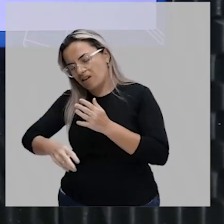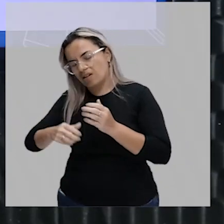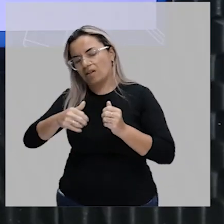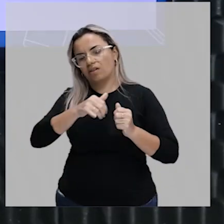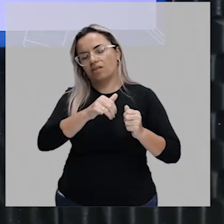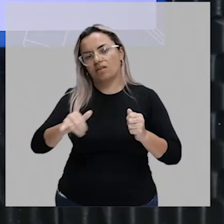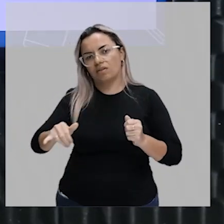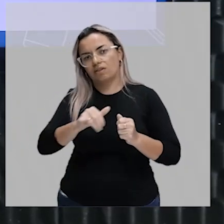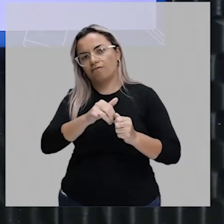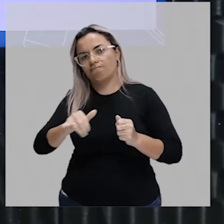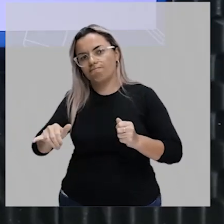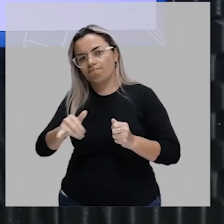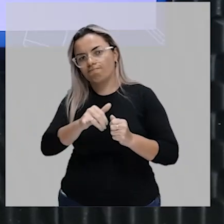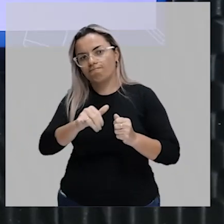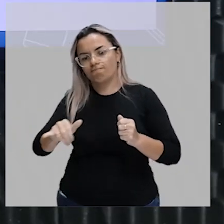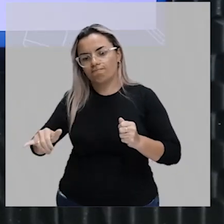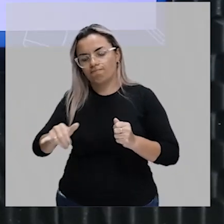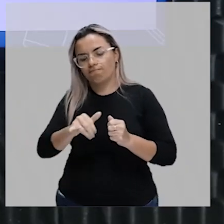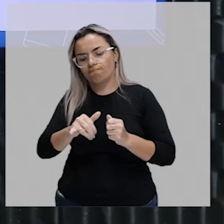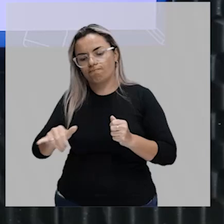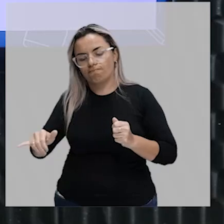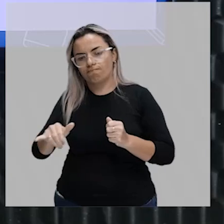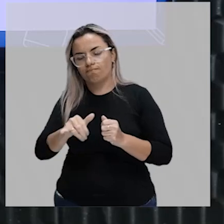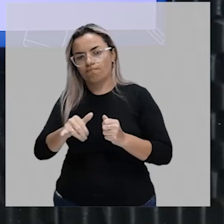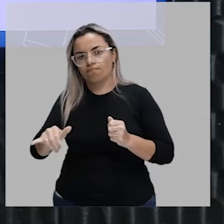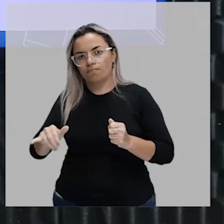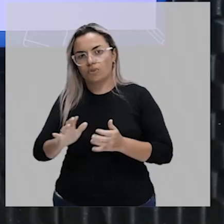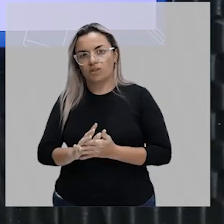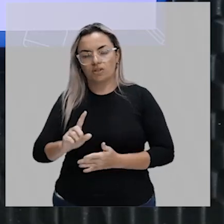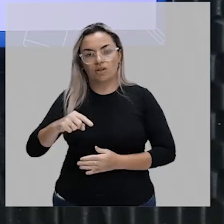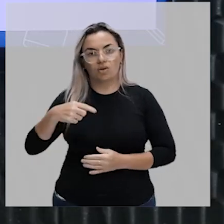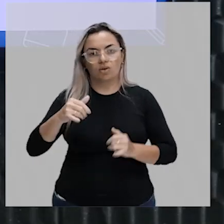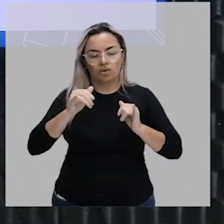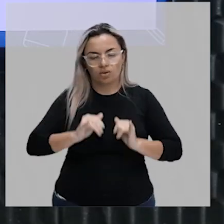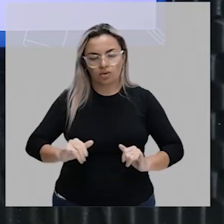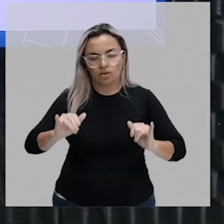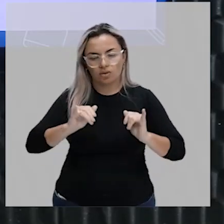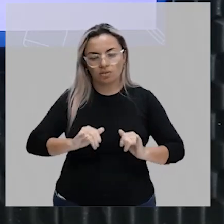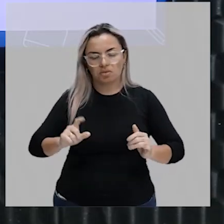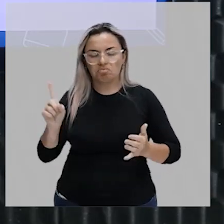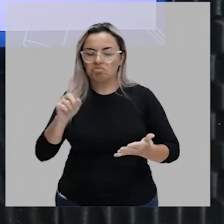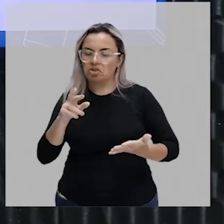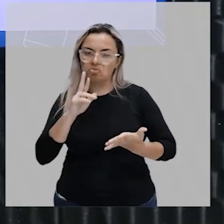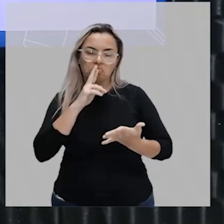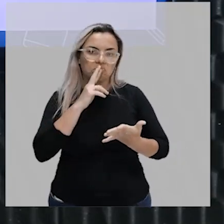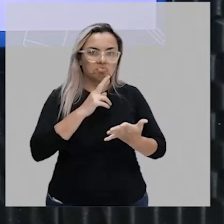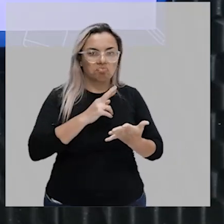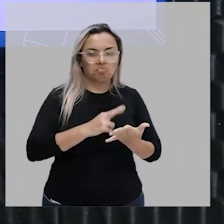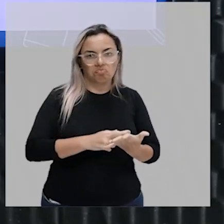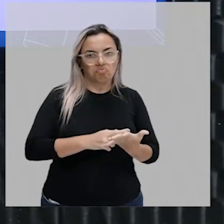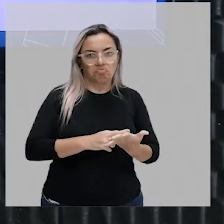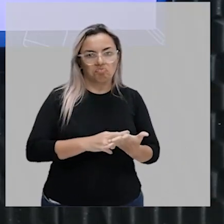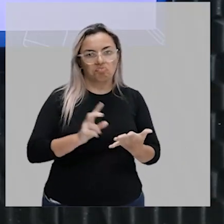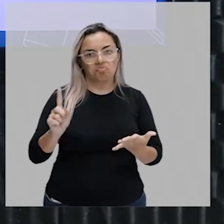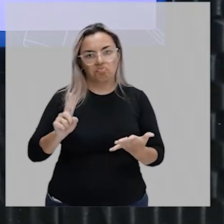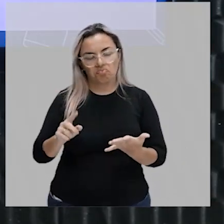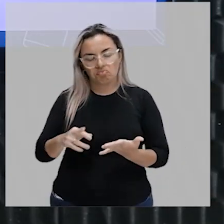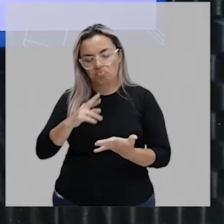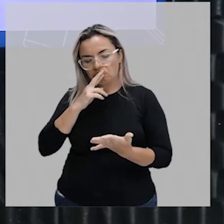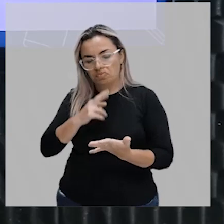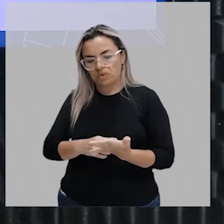aminoácidos, tá? Então, essa é uma outra informação que ficou ali, sem resposta,